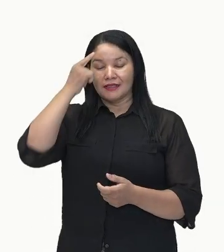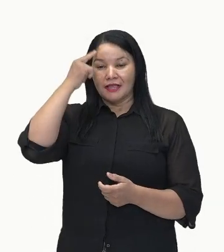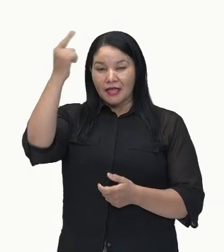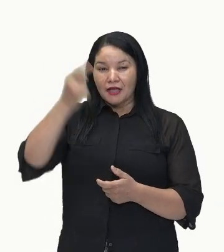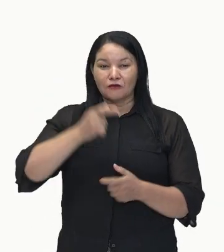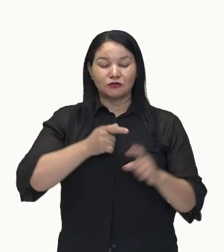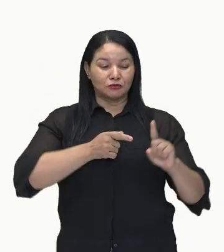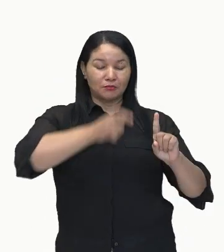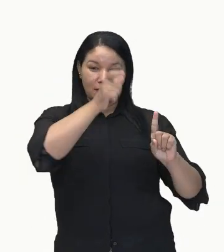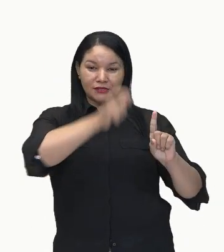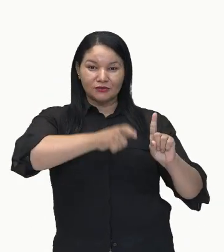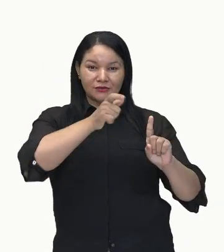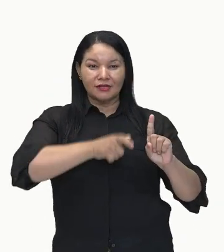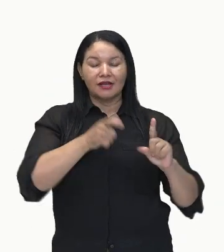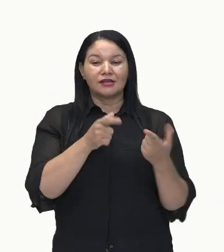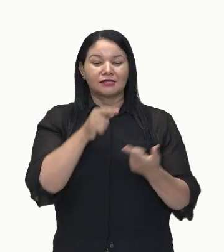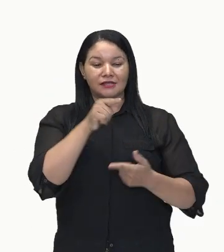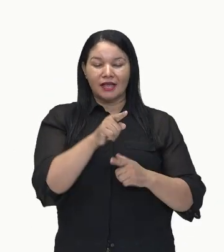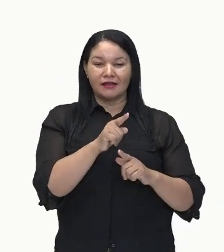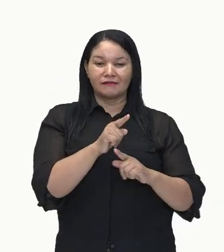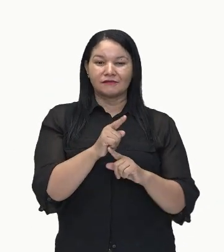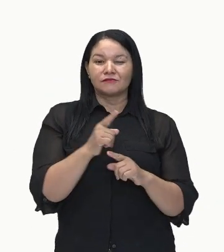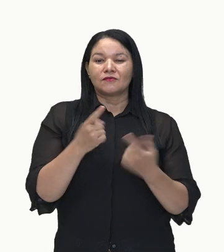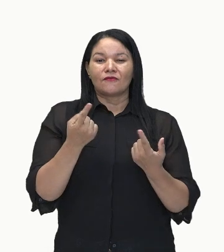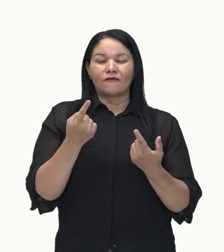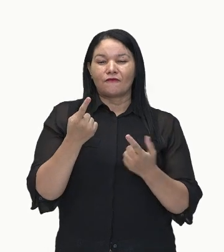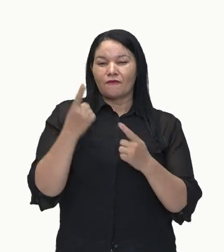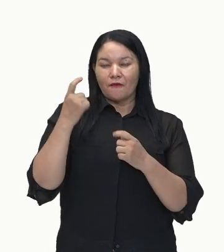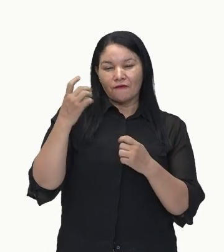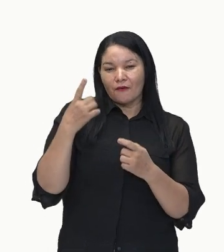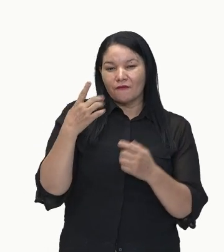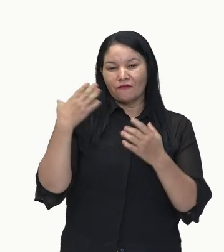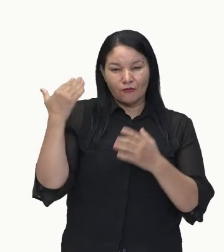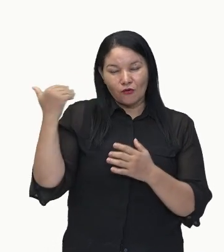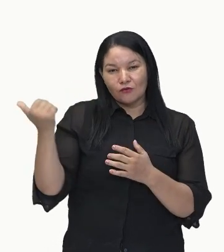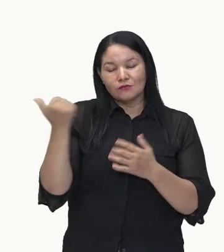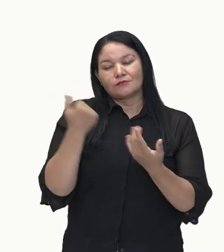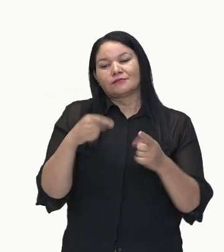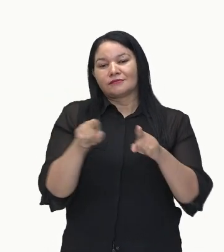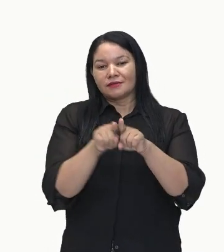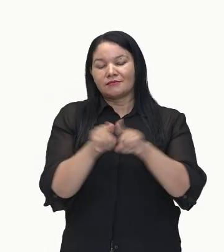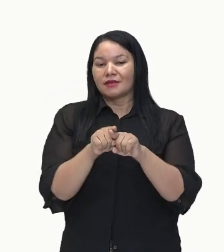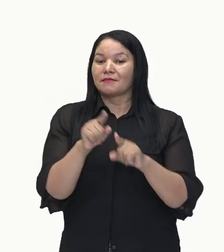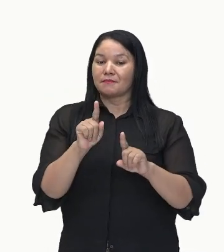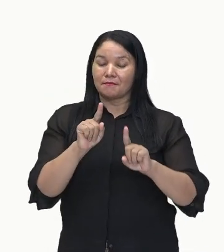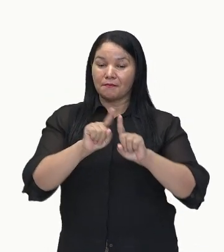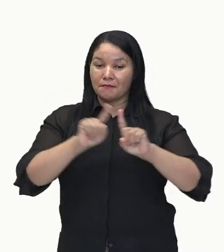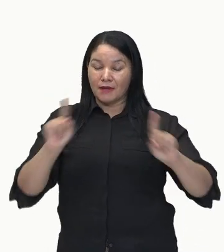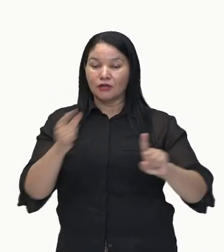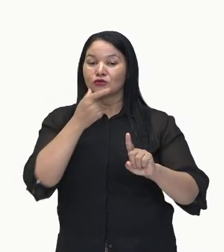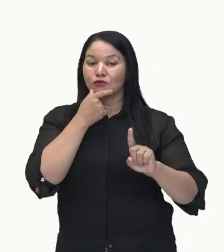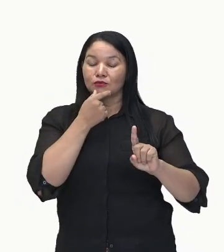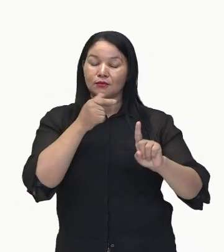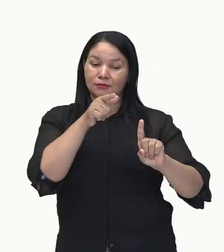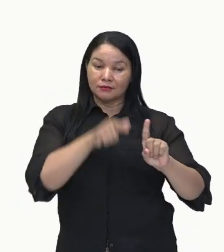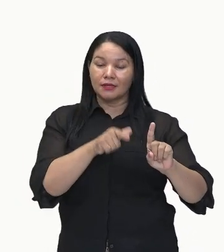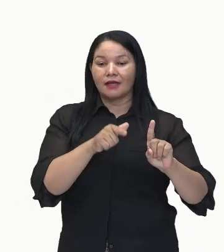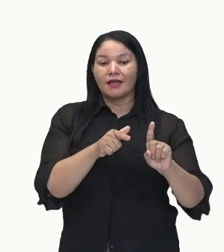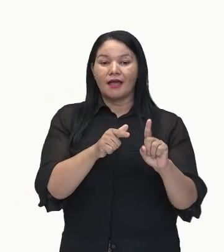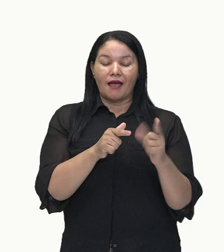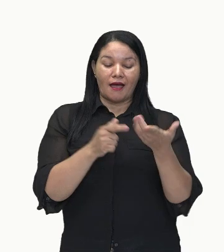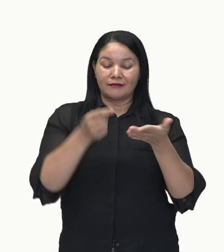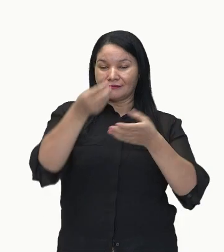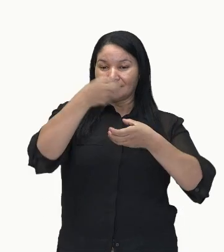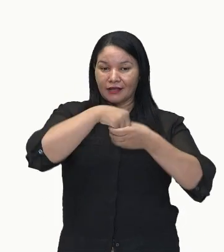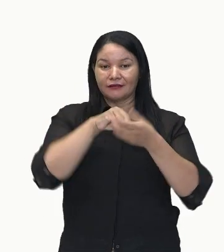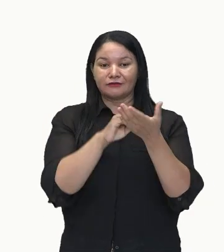forte, bravo, mas que não, muitas vezes aí nós vemos que o Jeca não corresponde, é bonito no romance, na